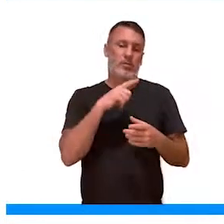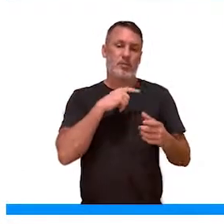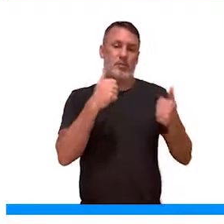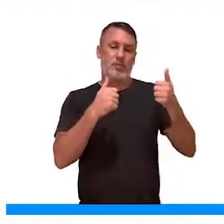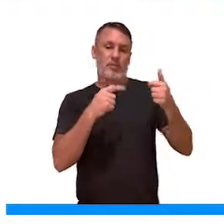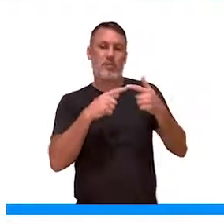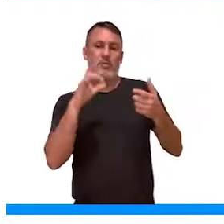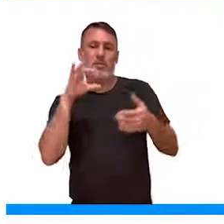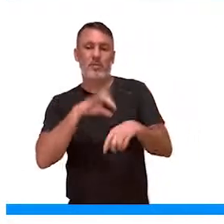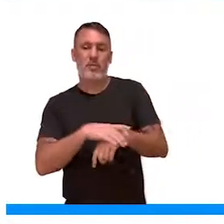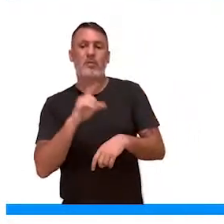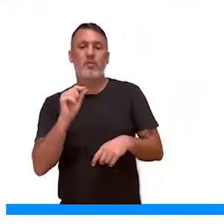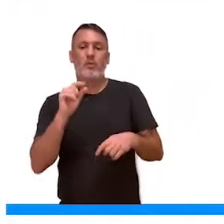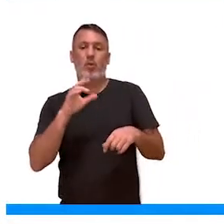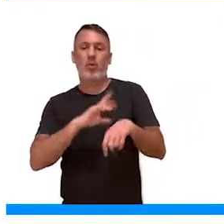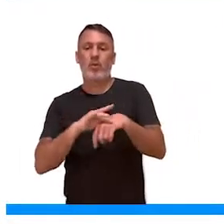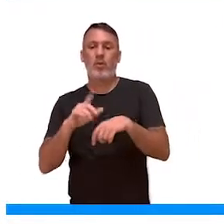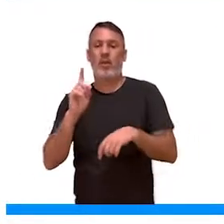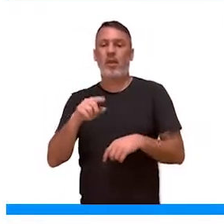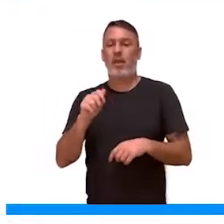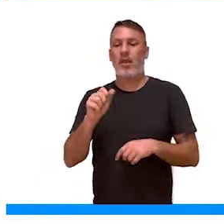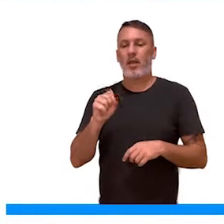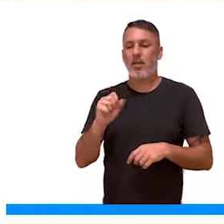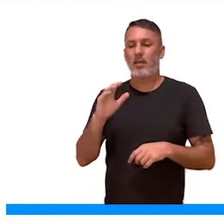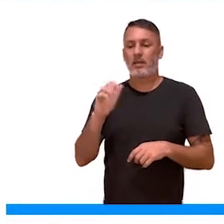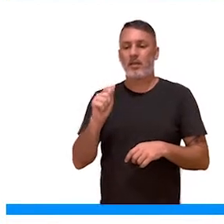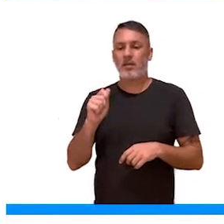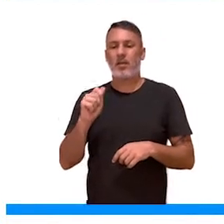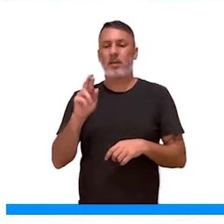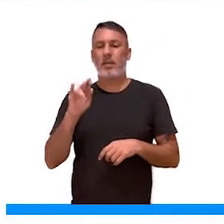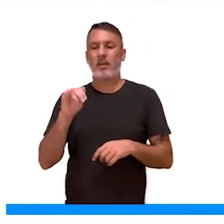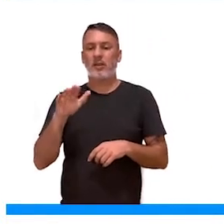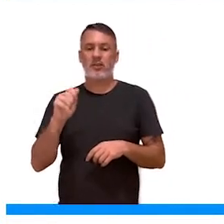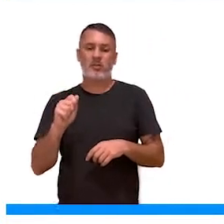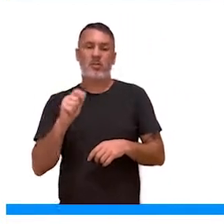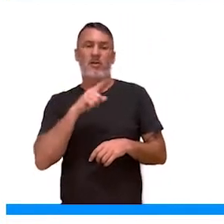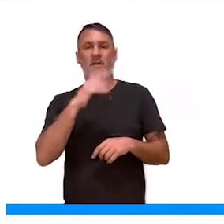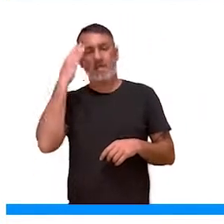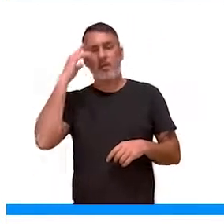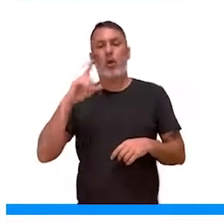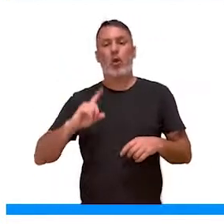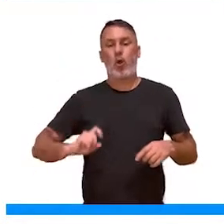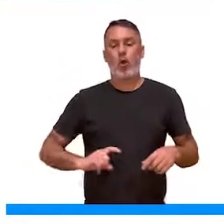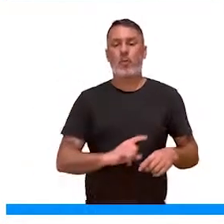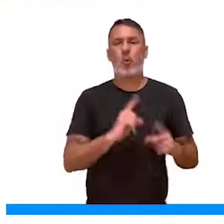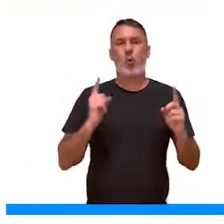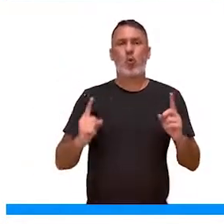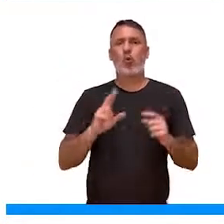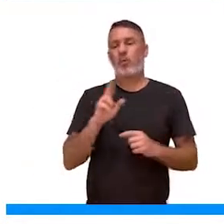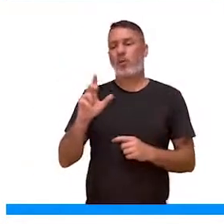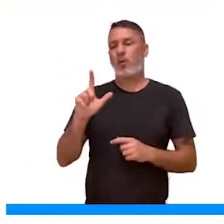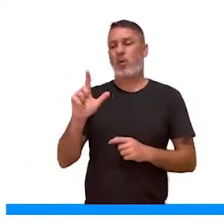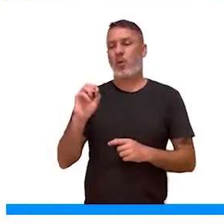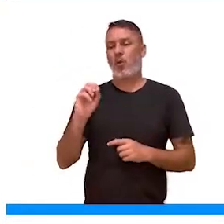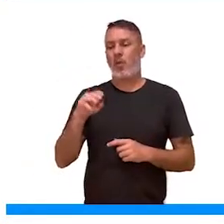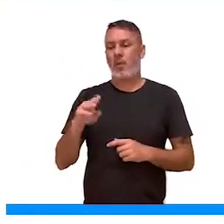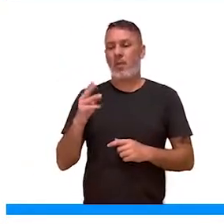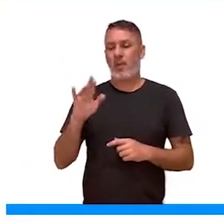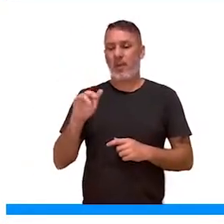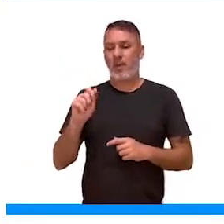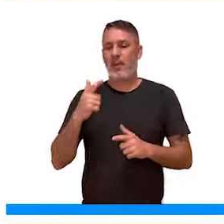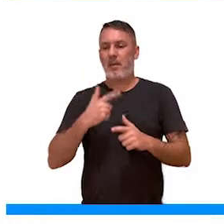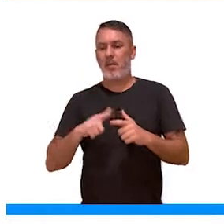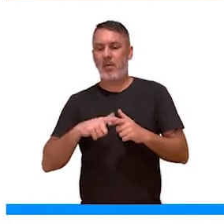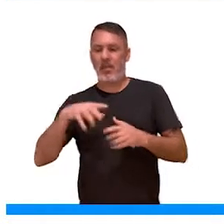Ascaris lumbricoides, provocando o que a gente conhece como ascaridíases. A ascaridíase, que é a famosa lombriga, ela